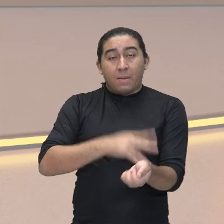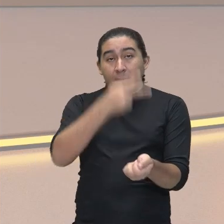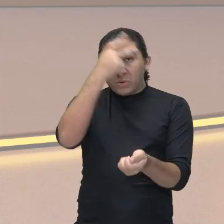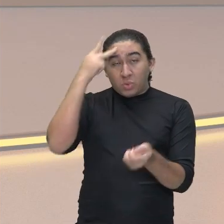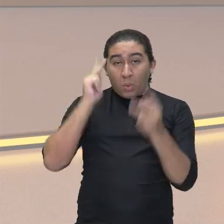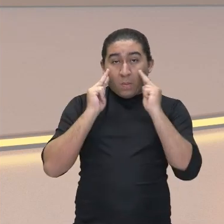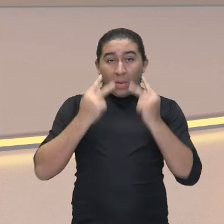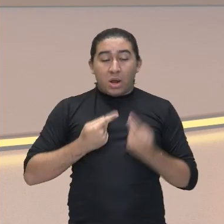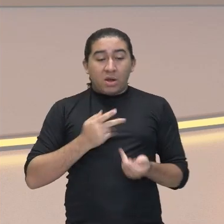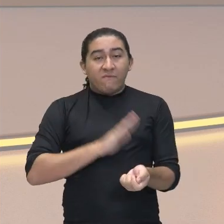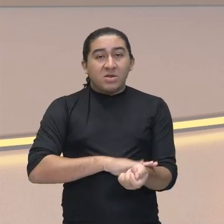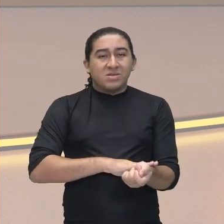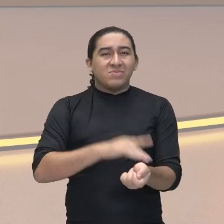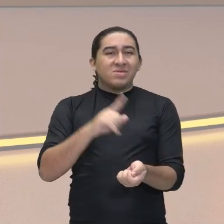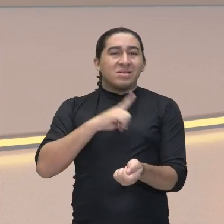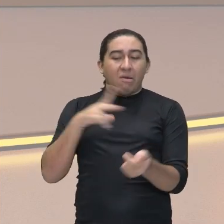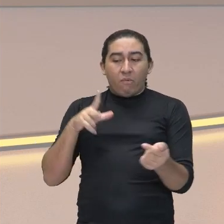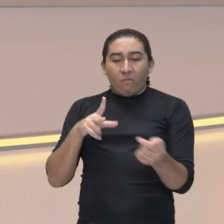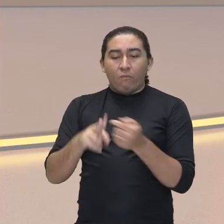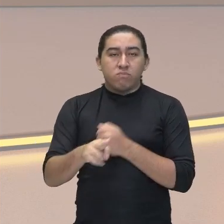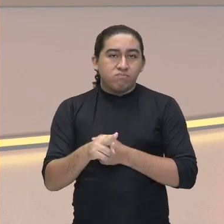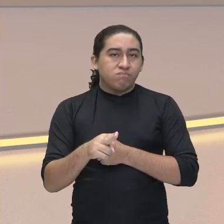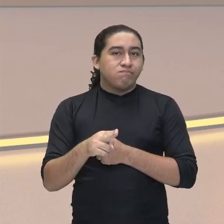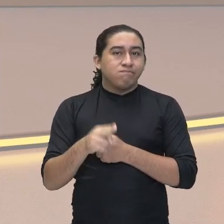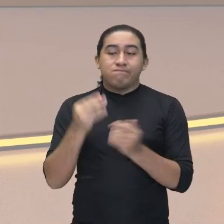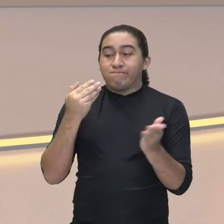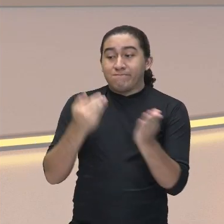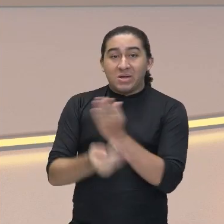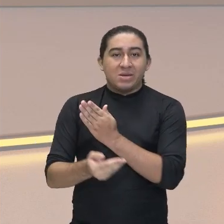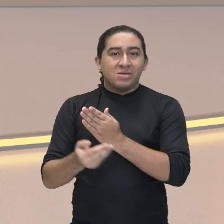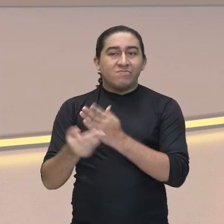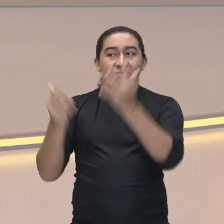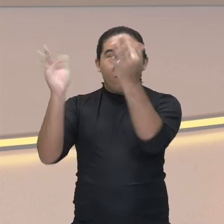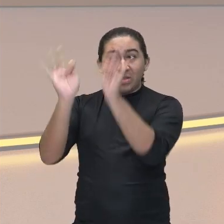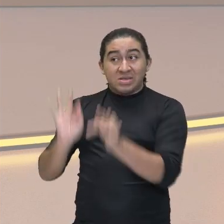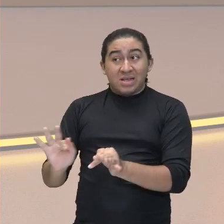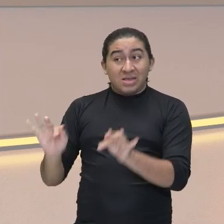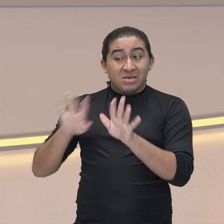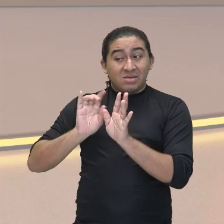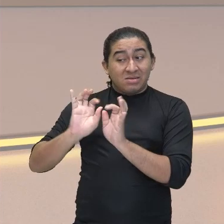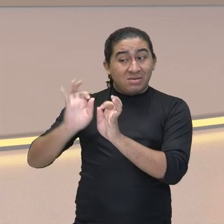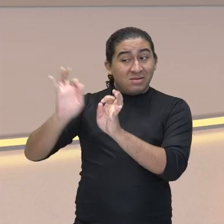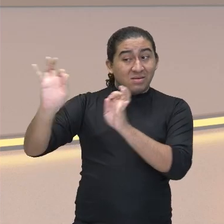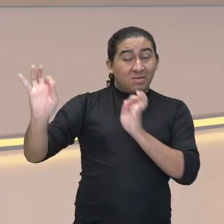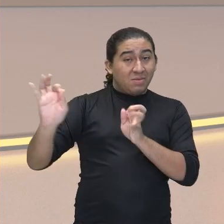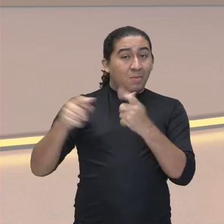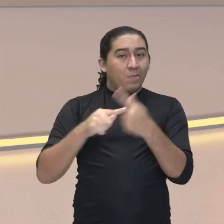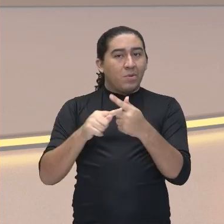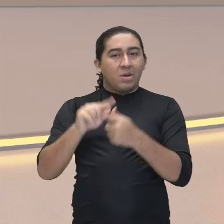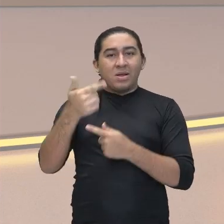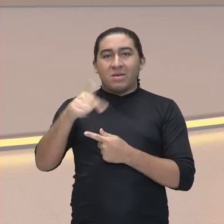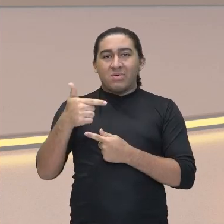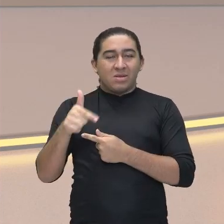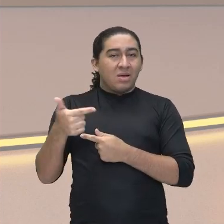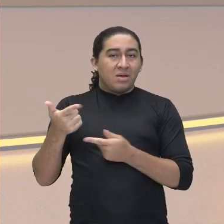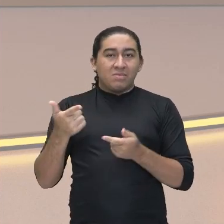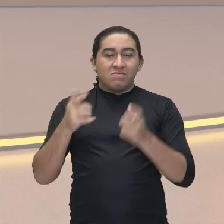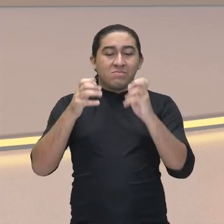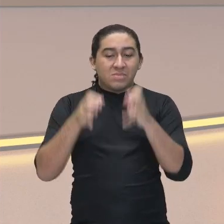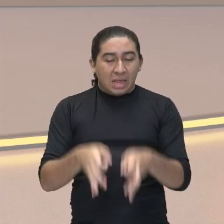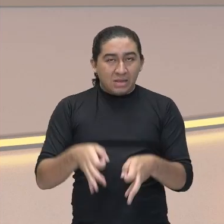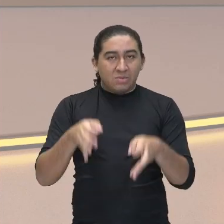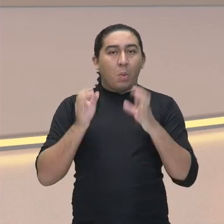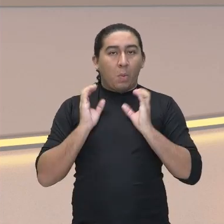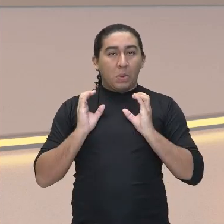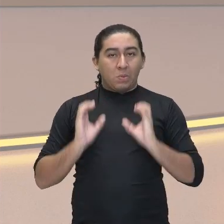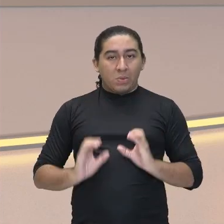Então, corrompe a ética, corrompe, e ele não vai ser feliz. Por quê? Porque ele não está na virtude.